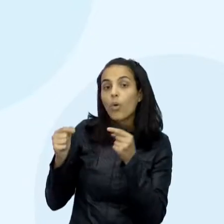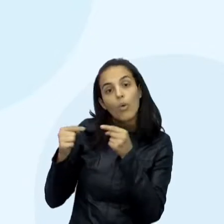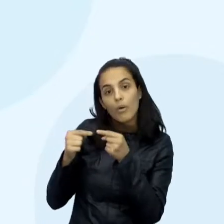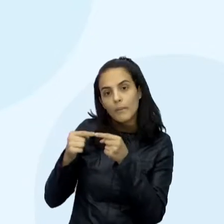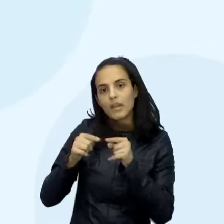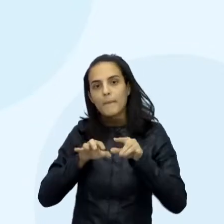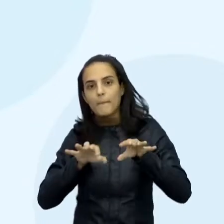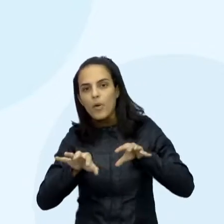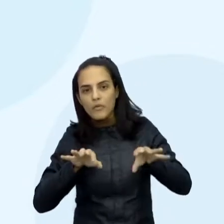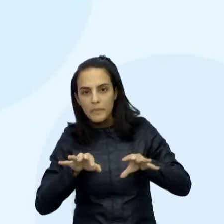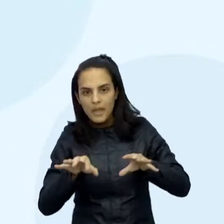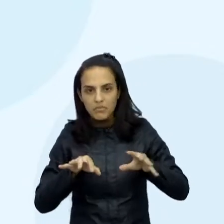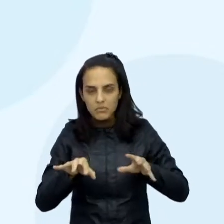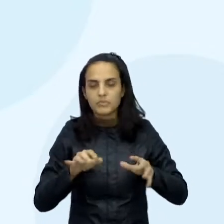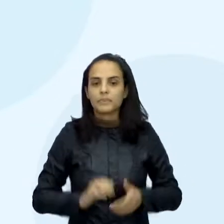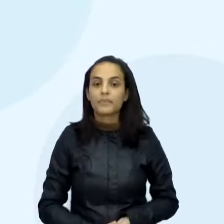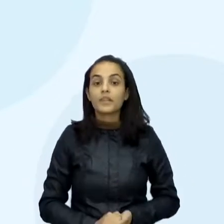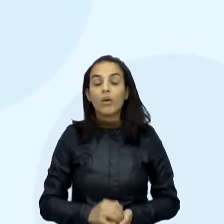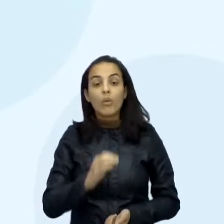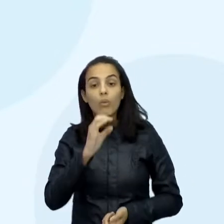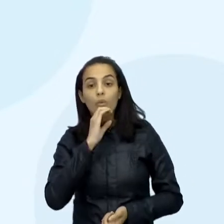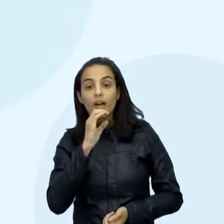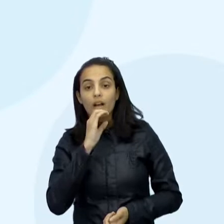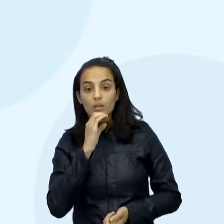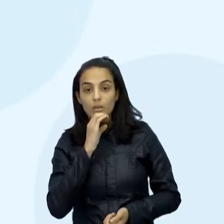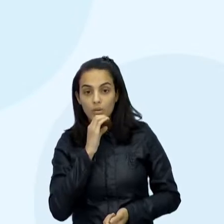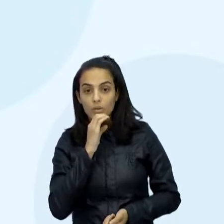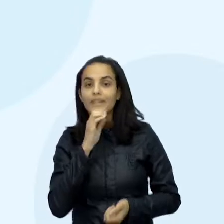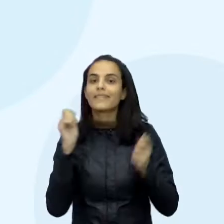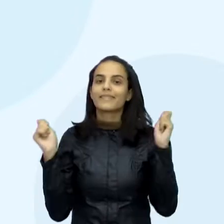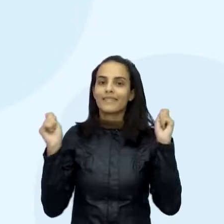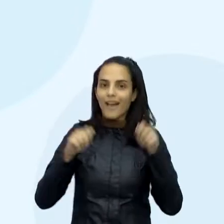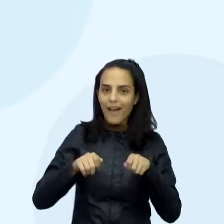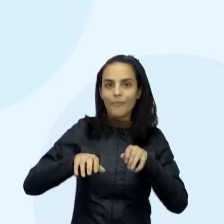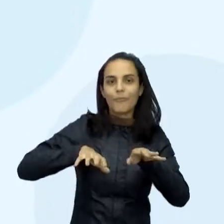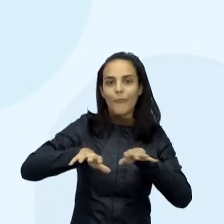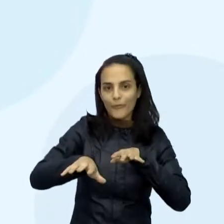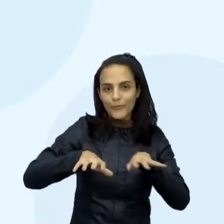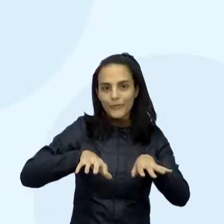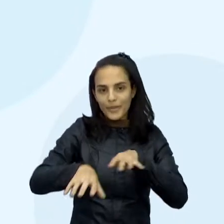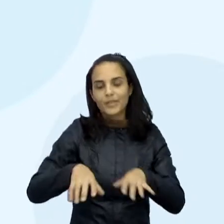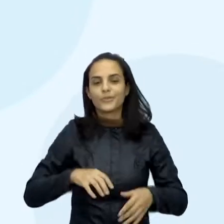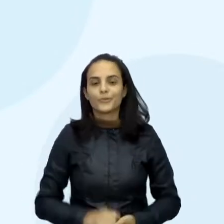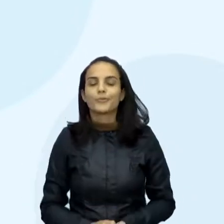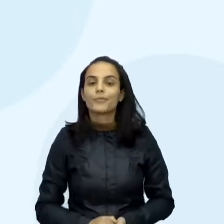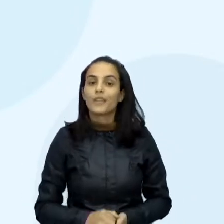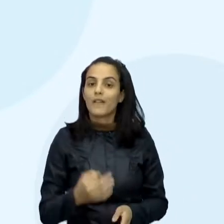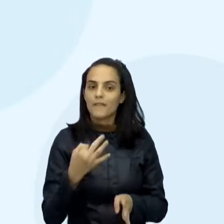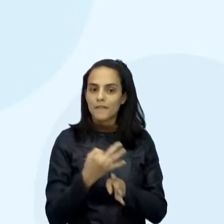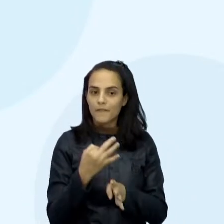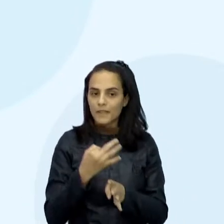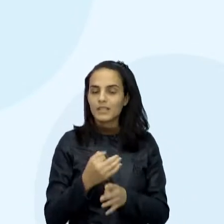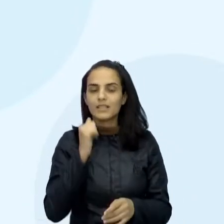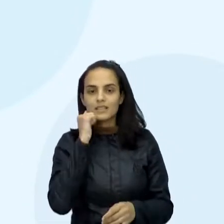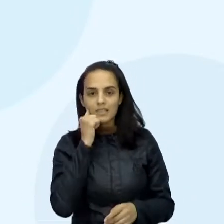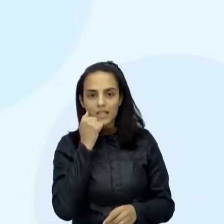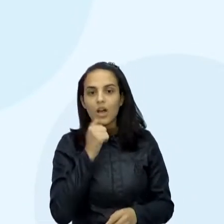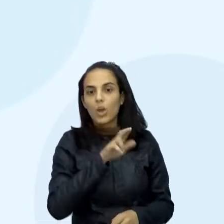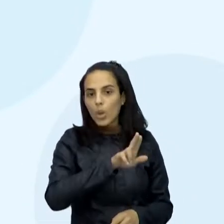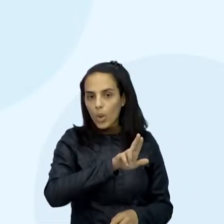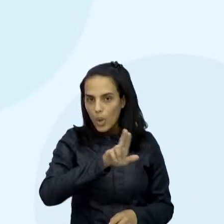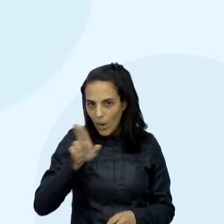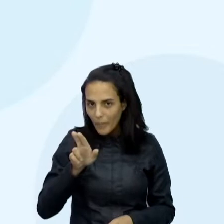gente quer é que o calor provoque movimento. Esta parte da física, essa parte da ciência é chamada